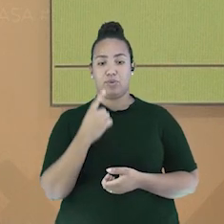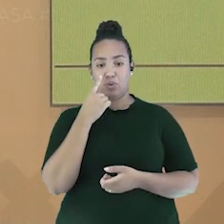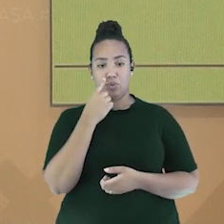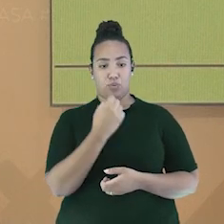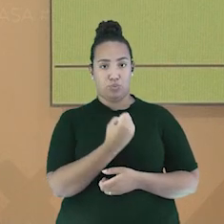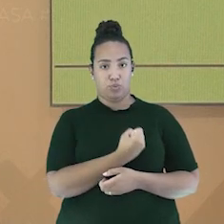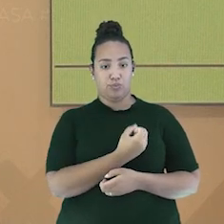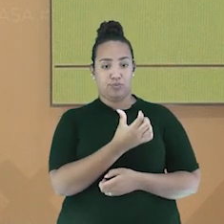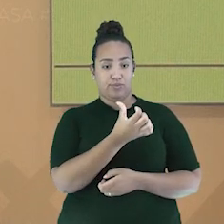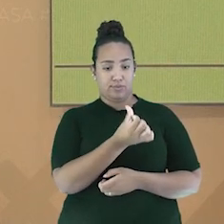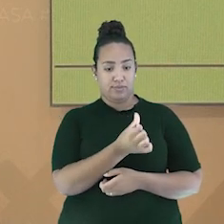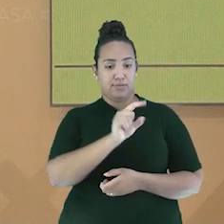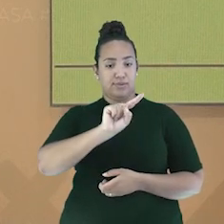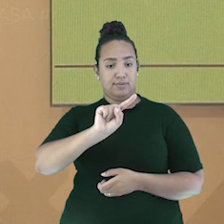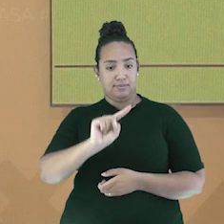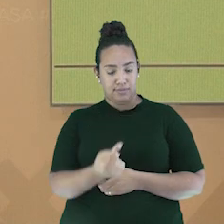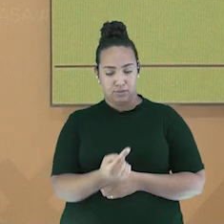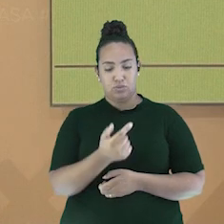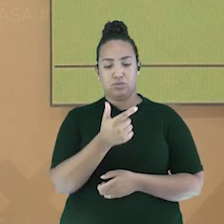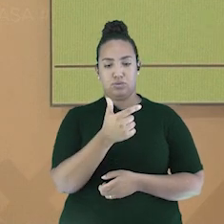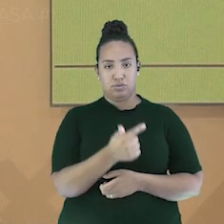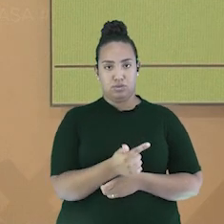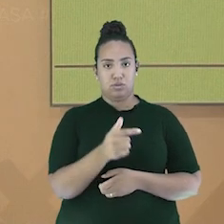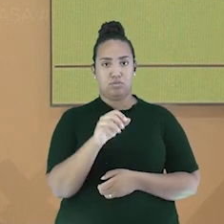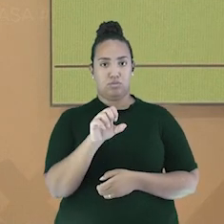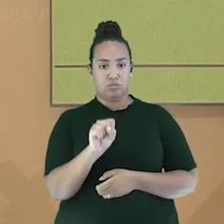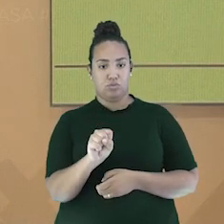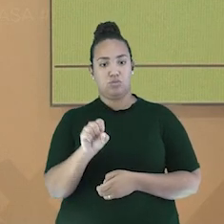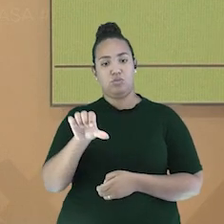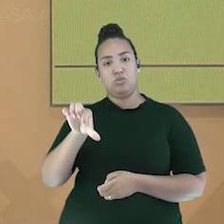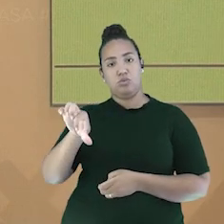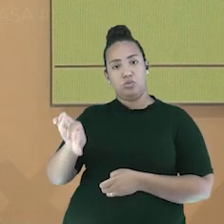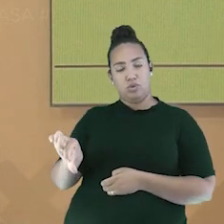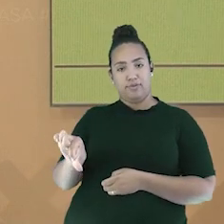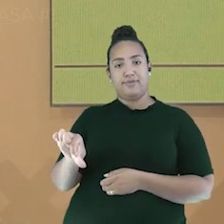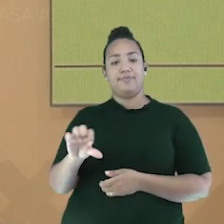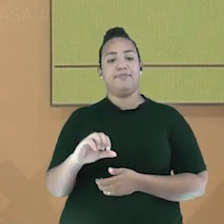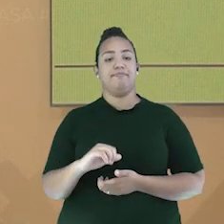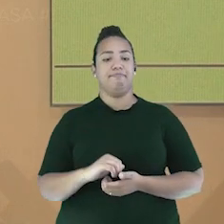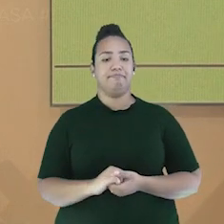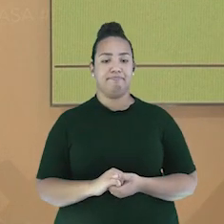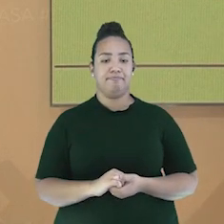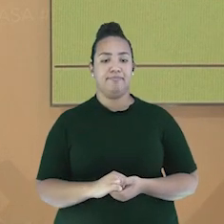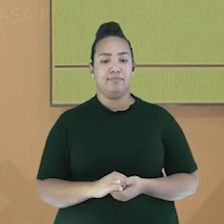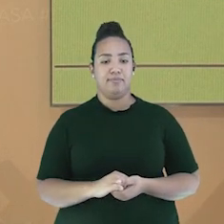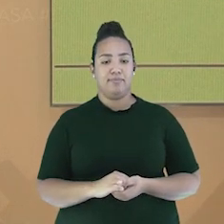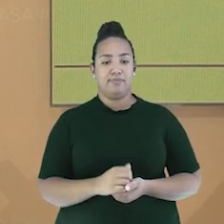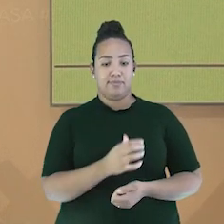número 6.789 isso mesmo 6789